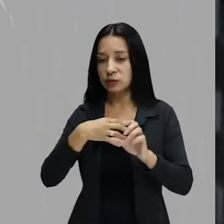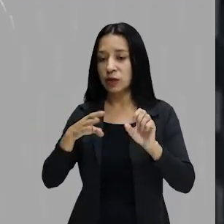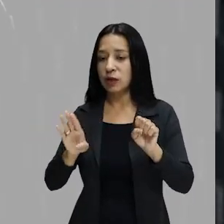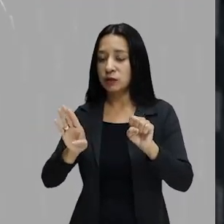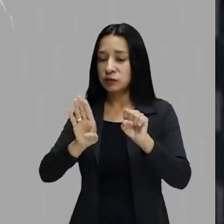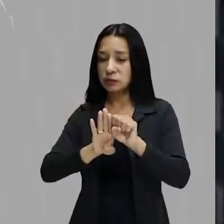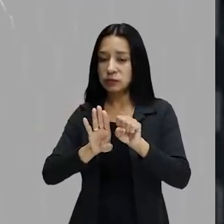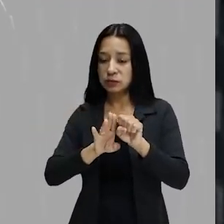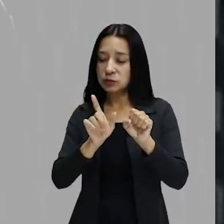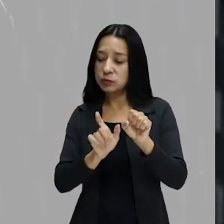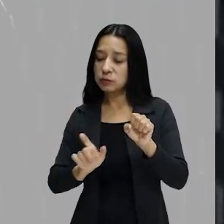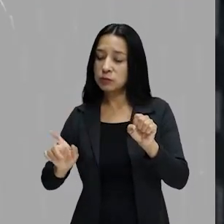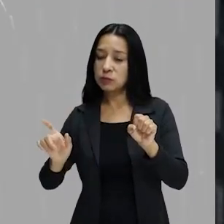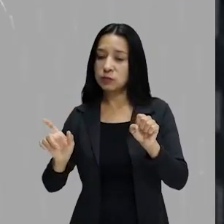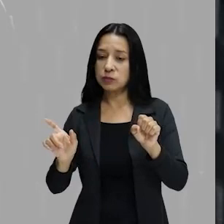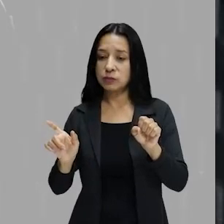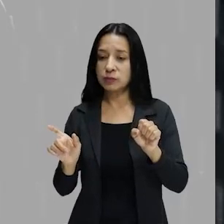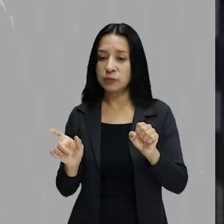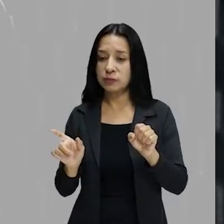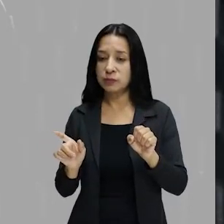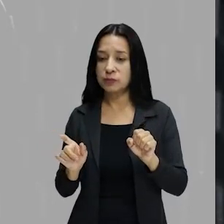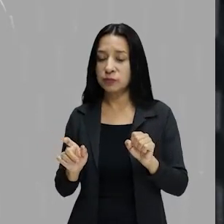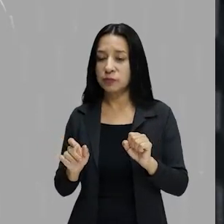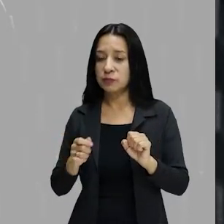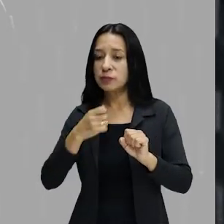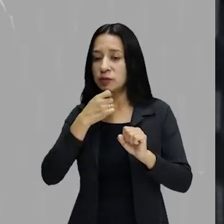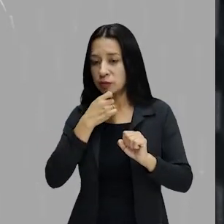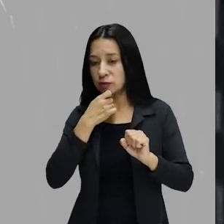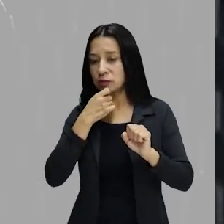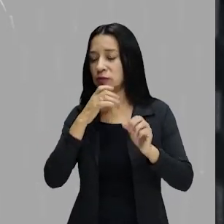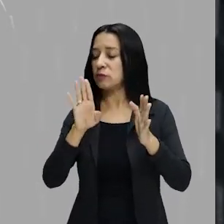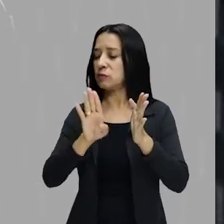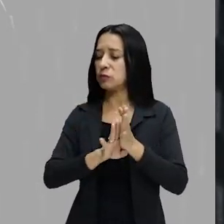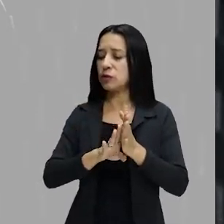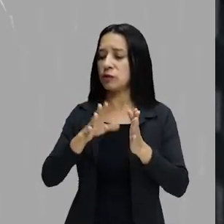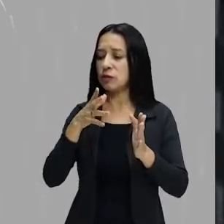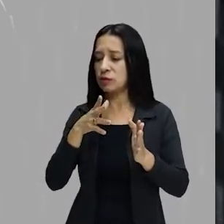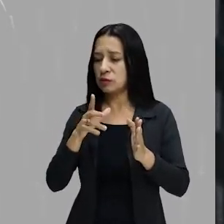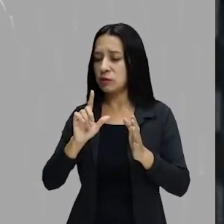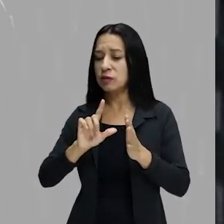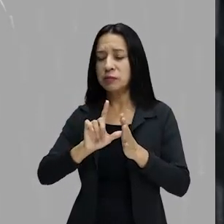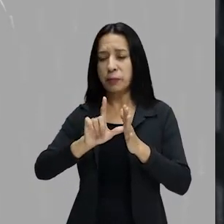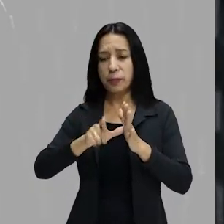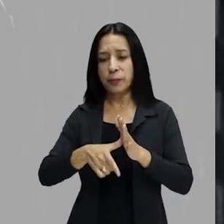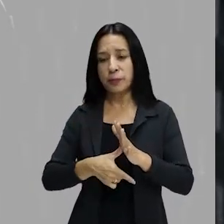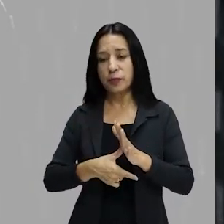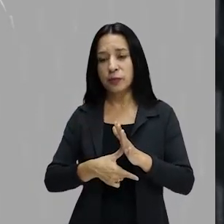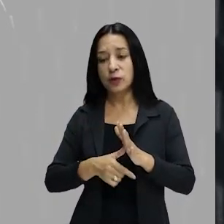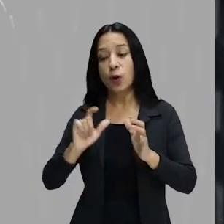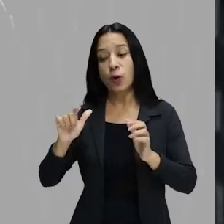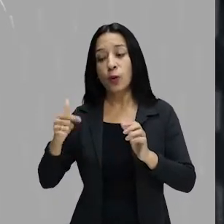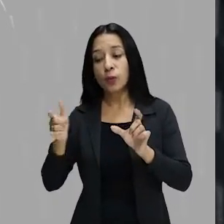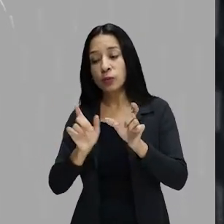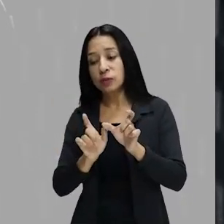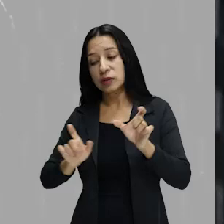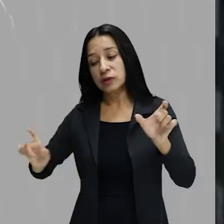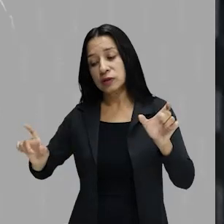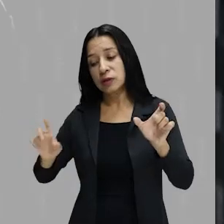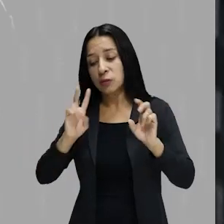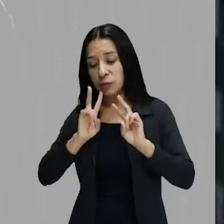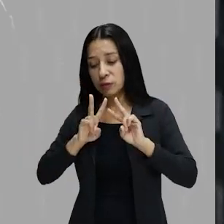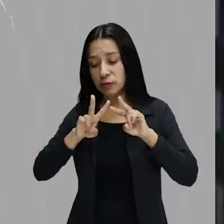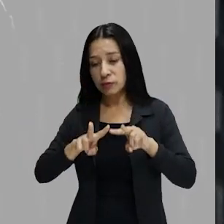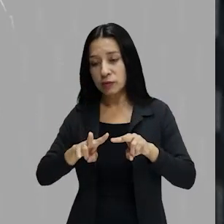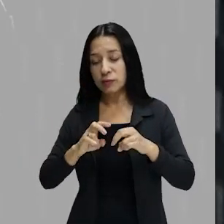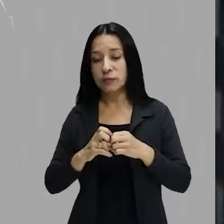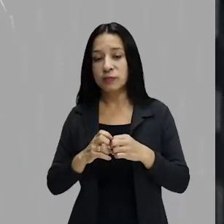você analisa. Ainda que chegue tarde. É outra oração que você vai analisar. Dessa letra B